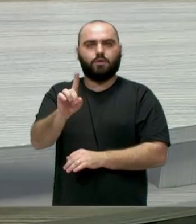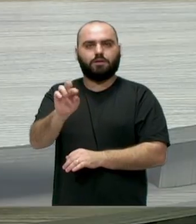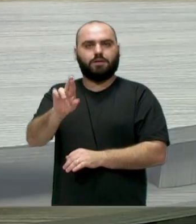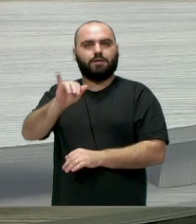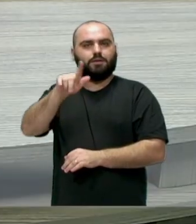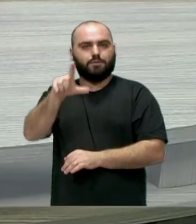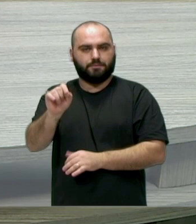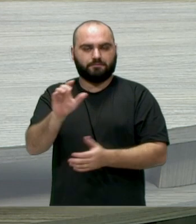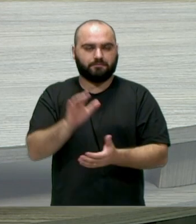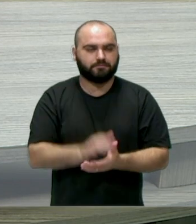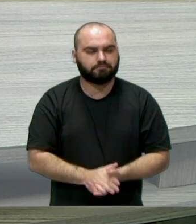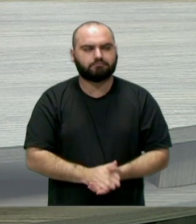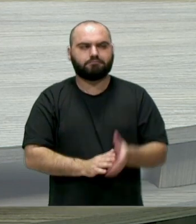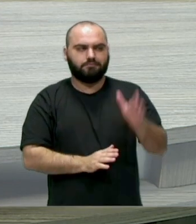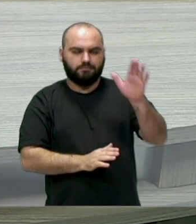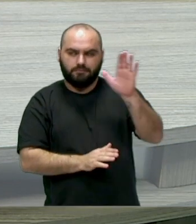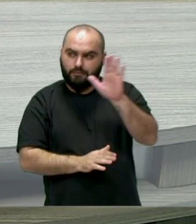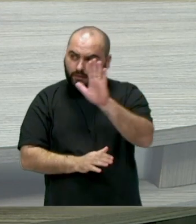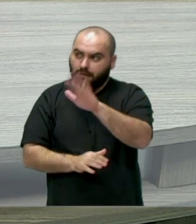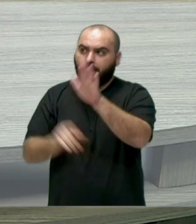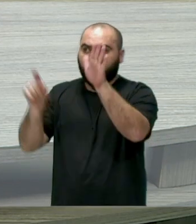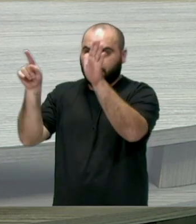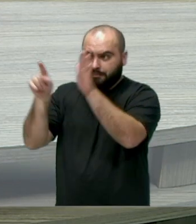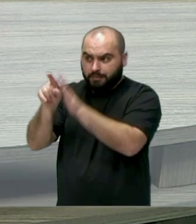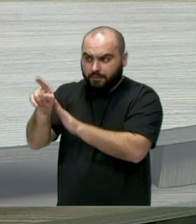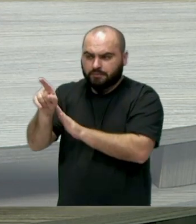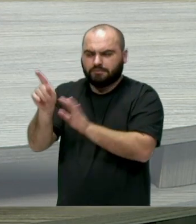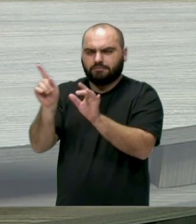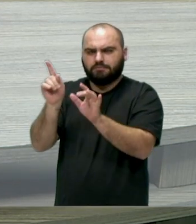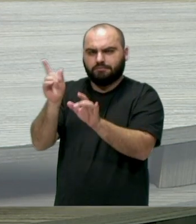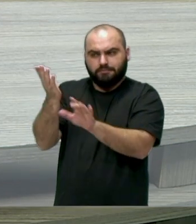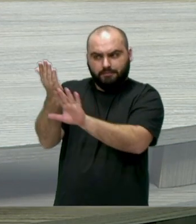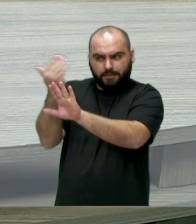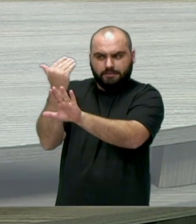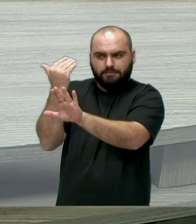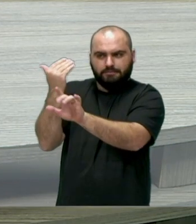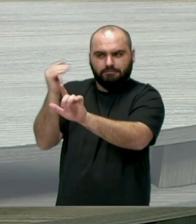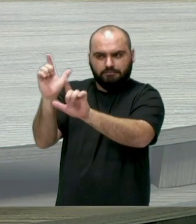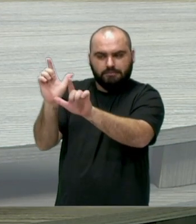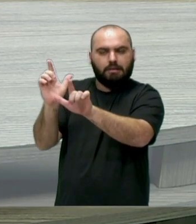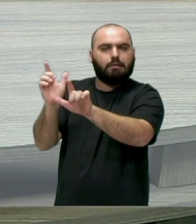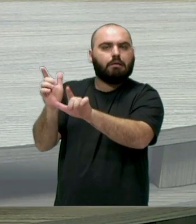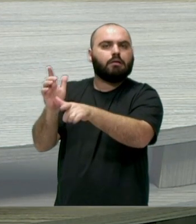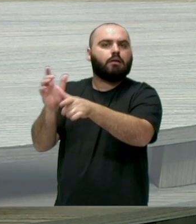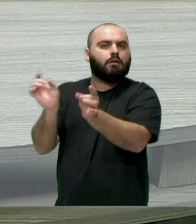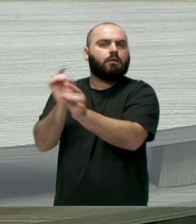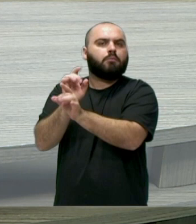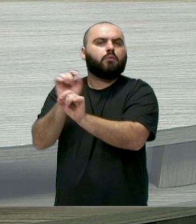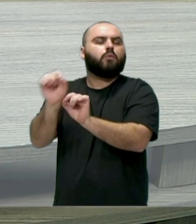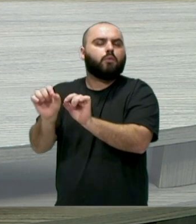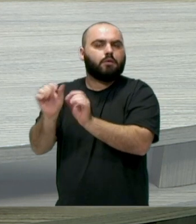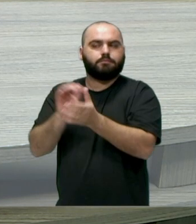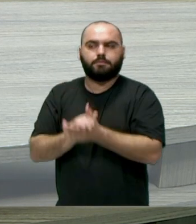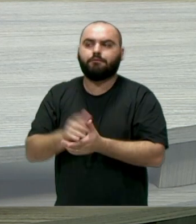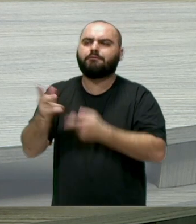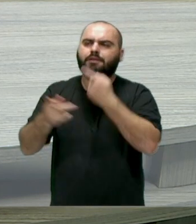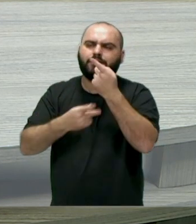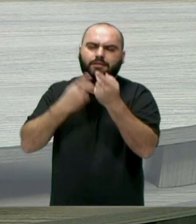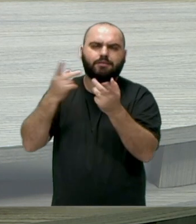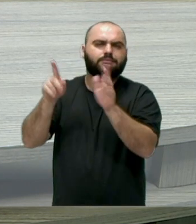Doutor Rodrigo, a gente terminou o primeiro bloco falando um pouquinho desse desinteresse do jovem